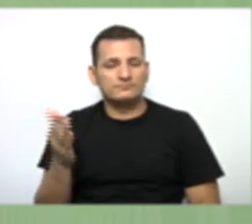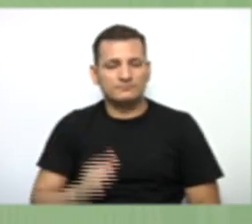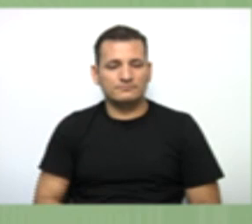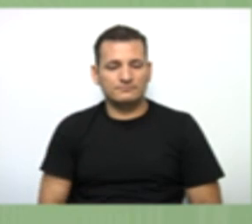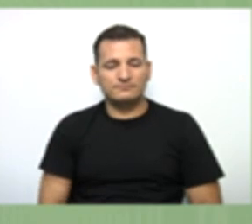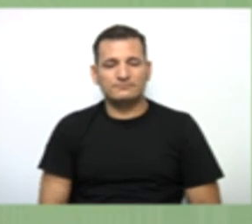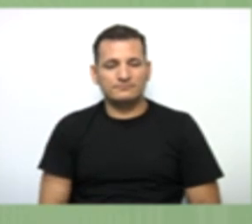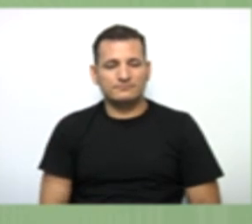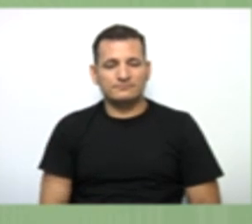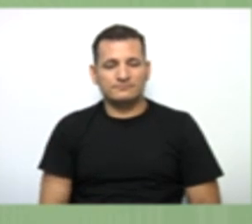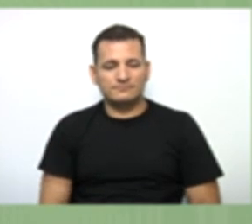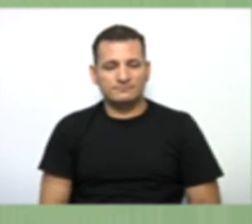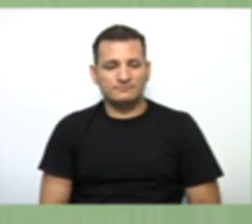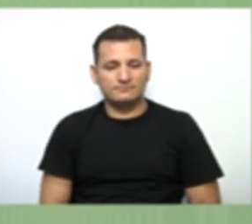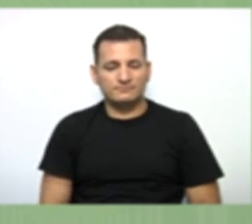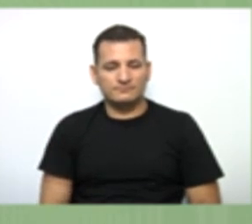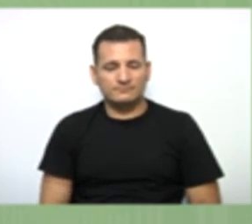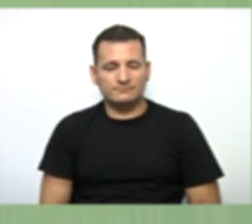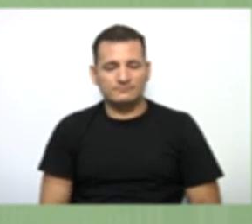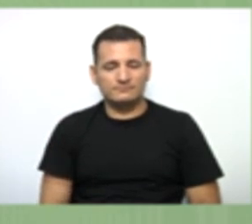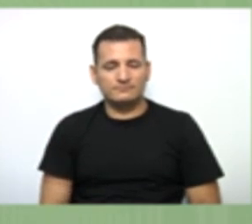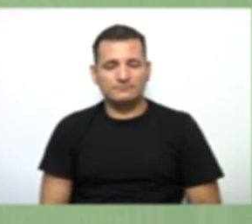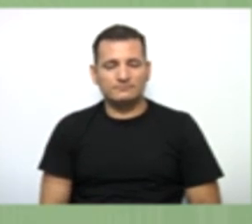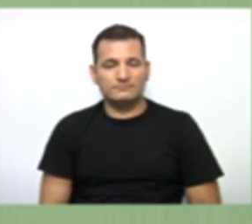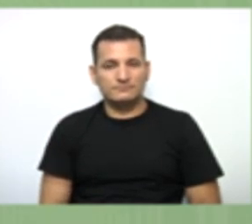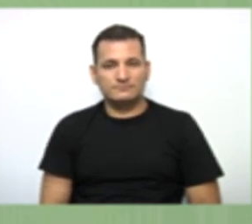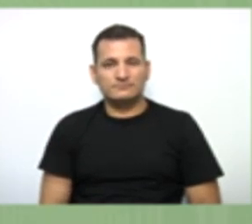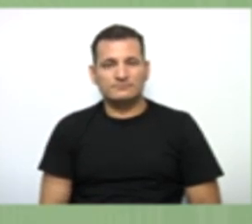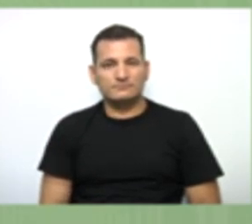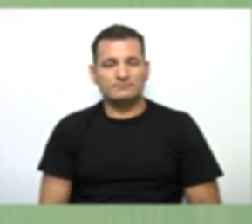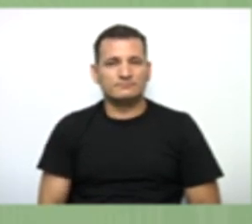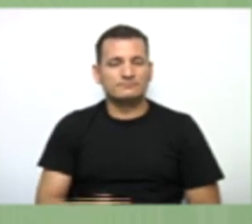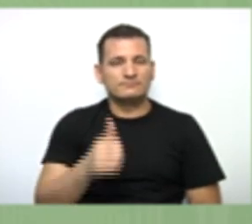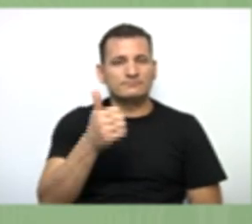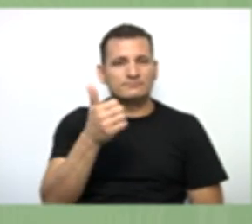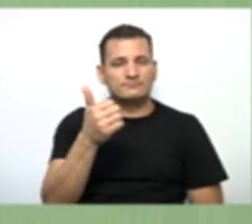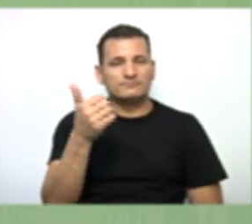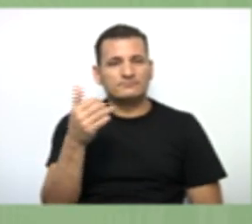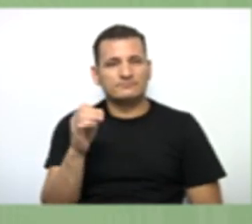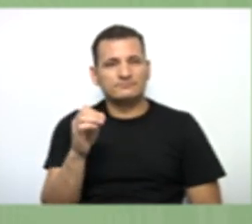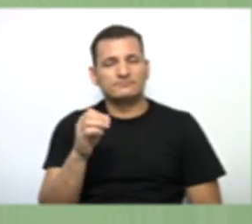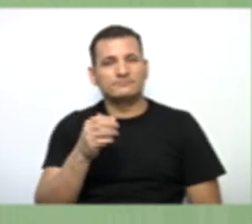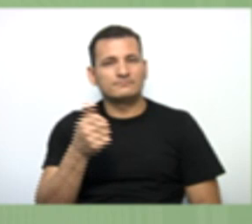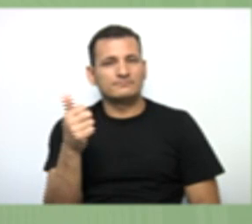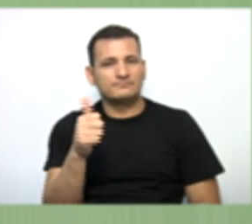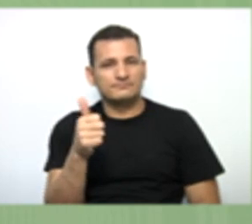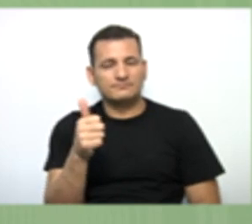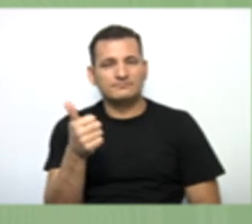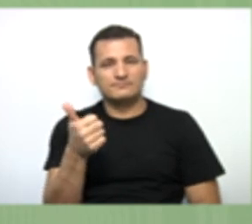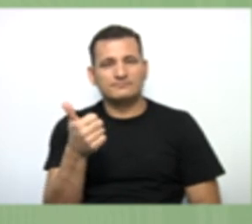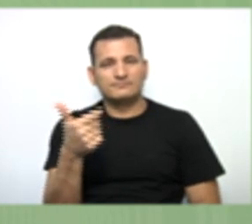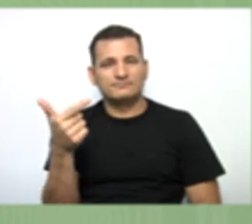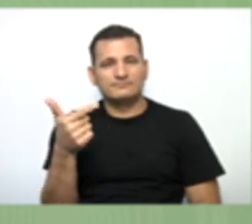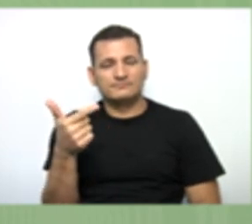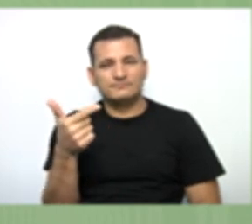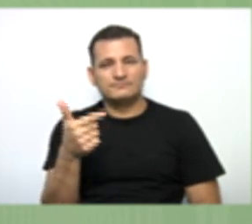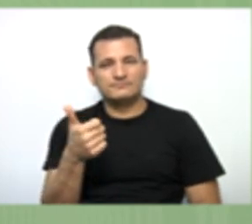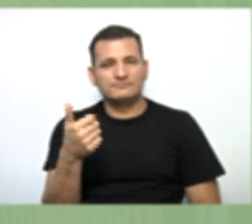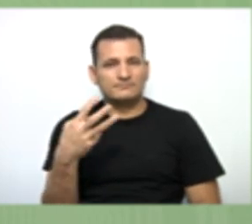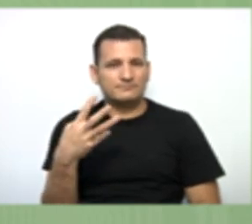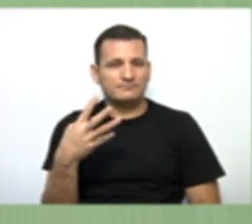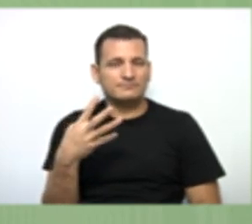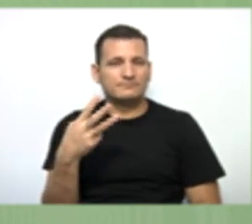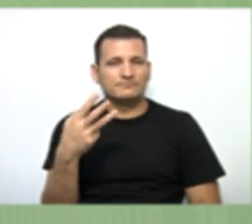Né? Aí tem que ter essa... Aí, 10, 11, 12, 13,